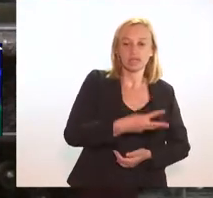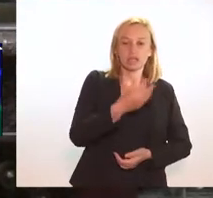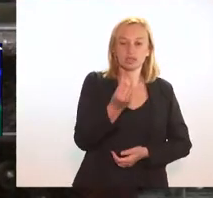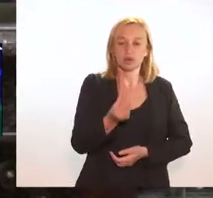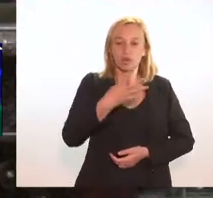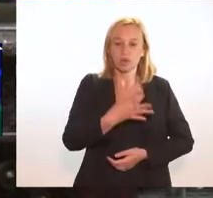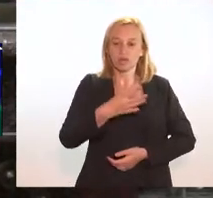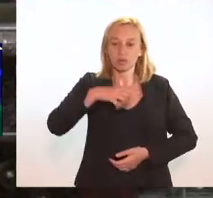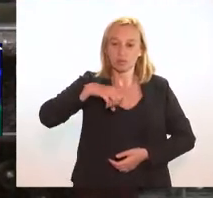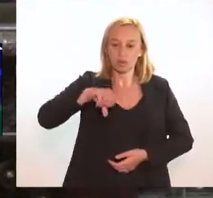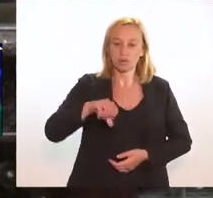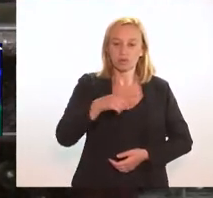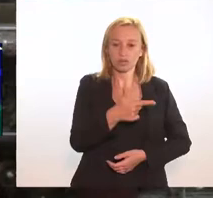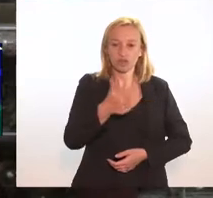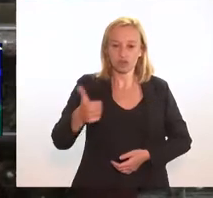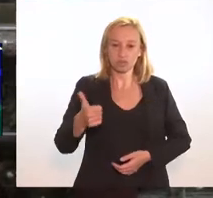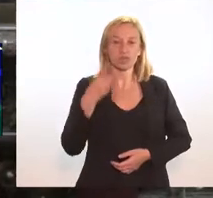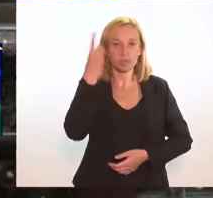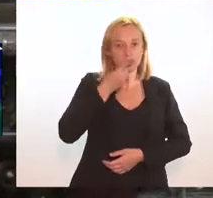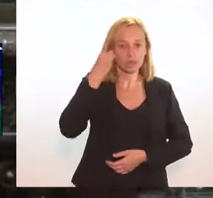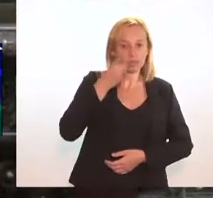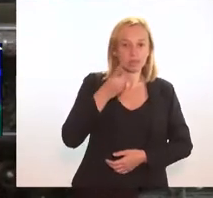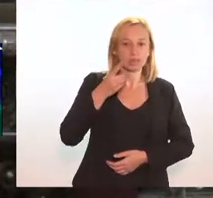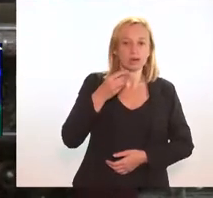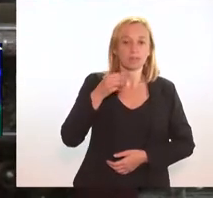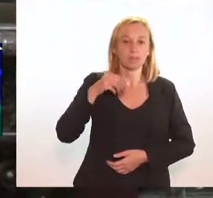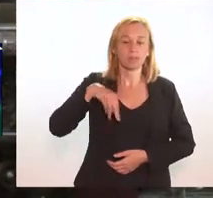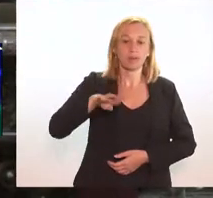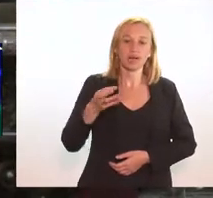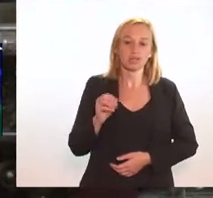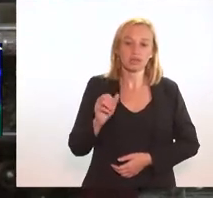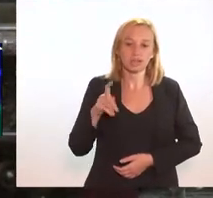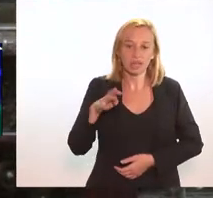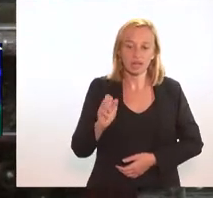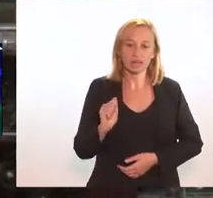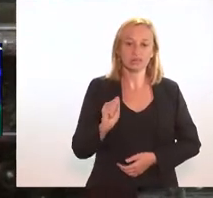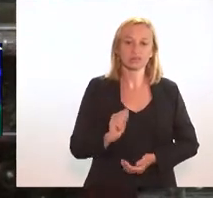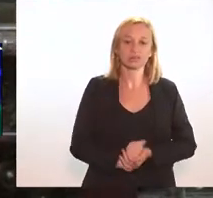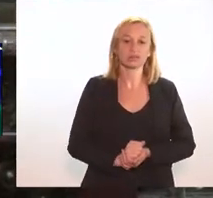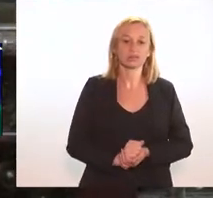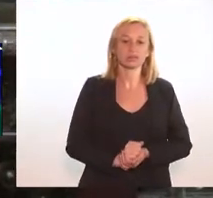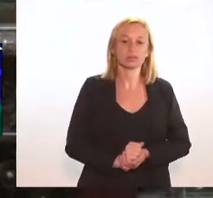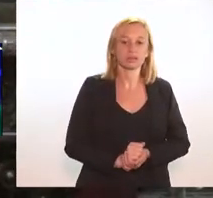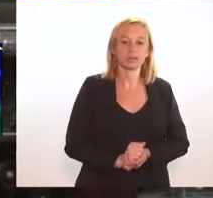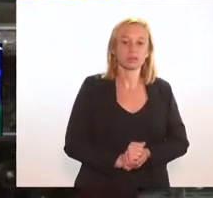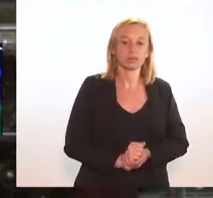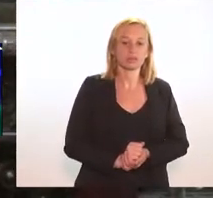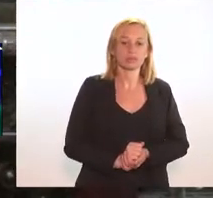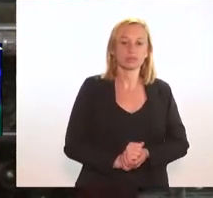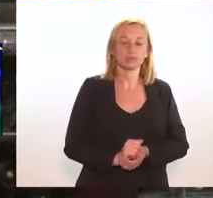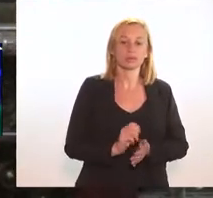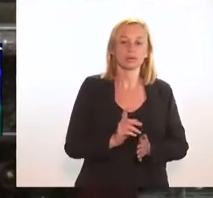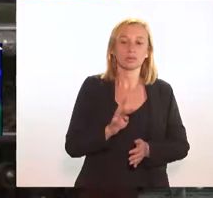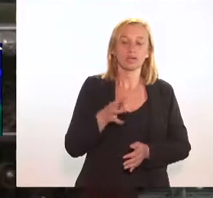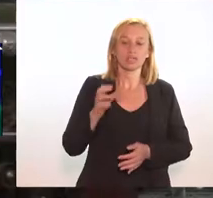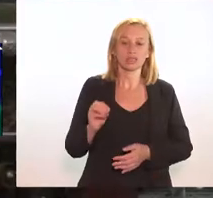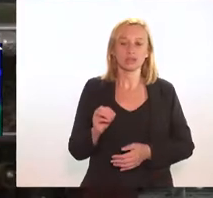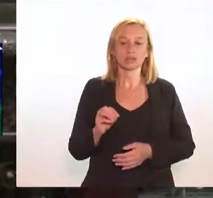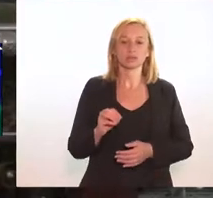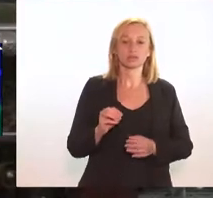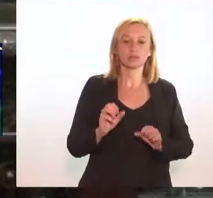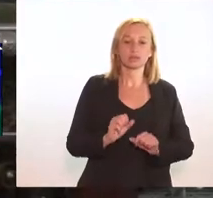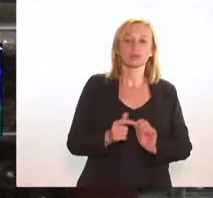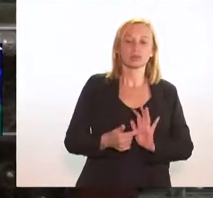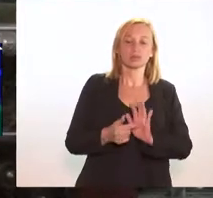3649 de 21, de autoria do deputado Márcio Canella. Estabelece procedimentos padrão para fins de transparência